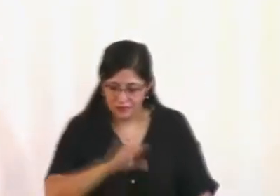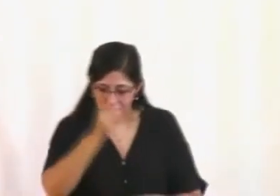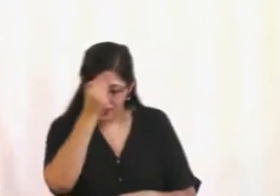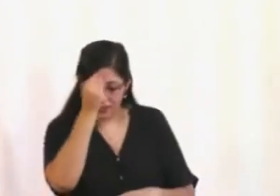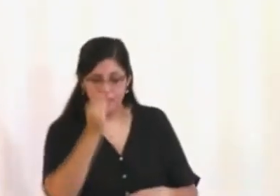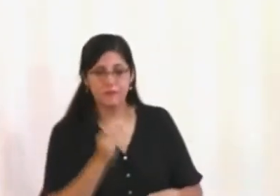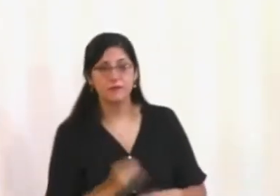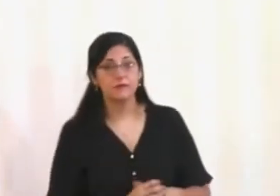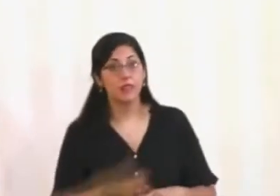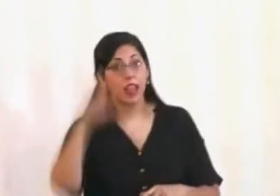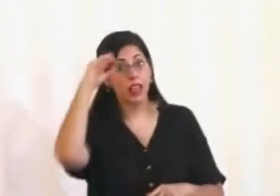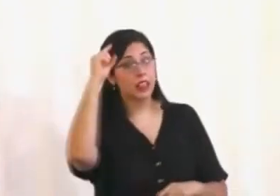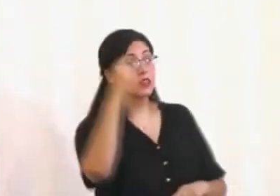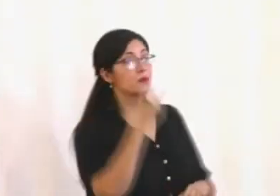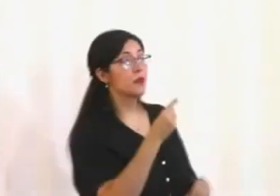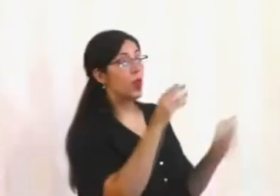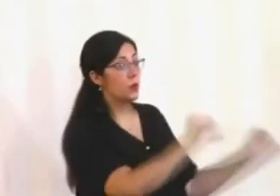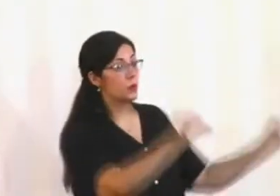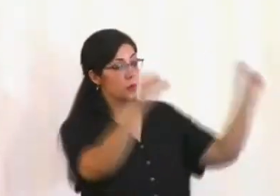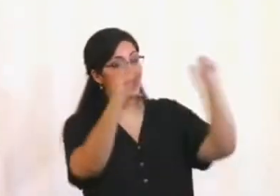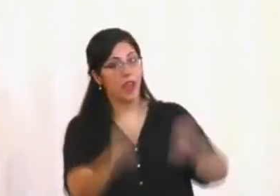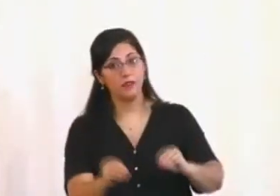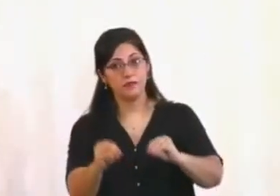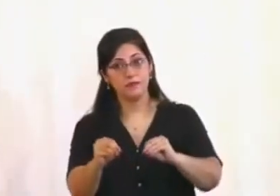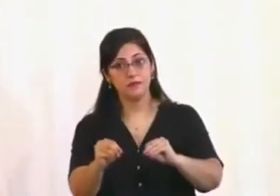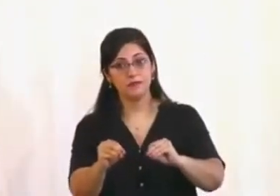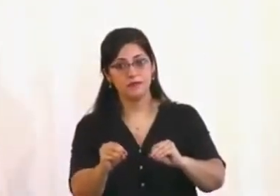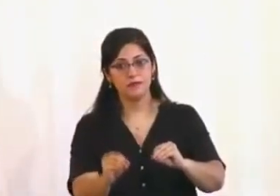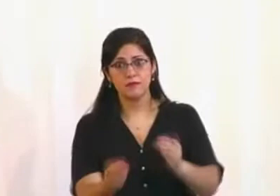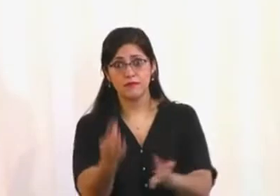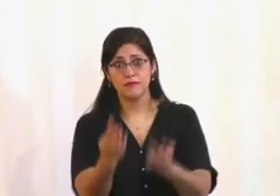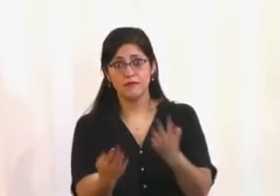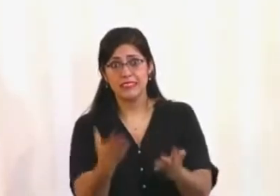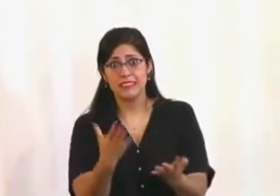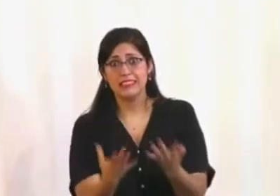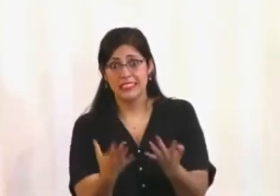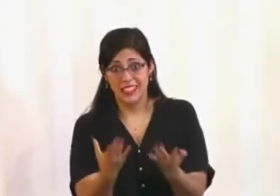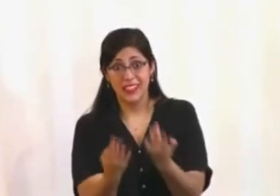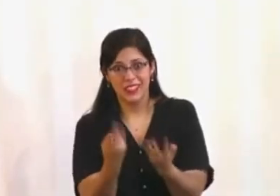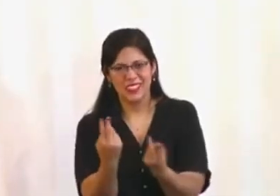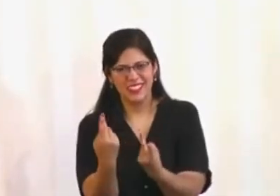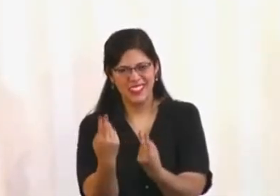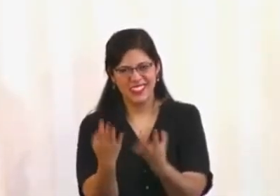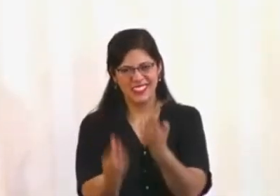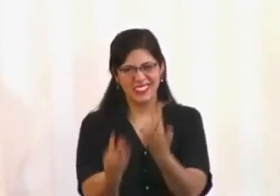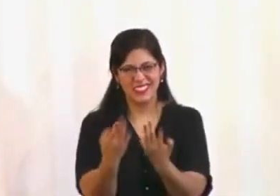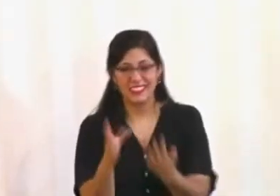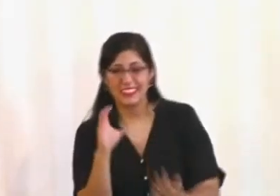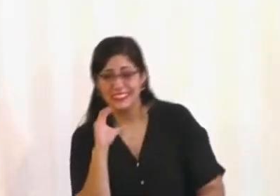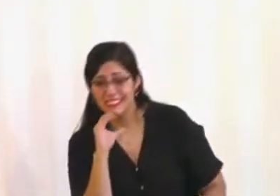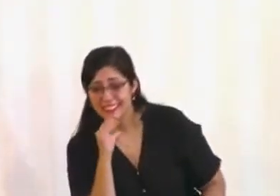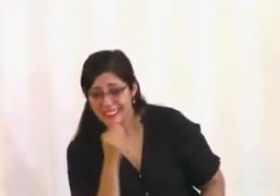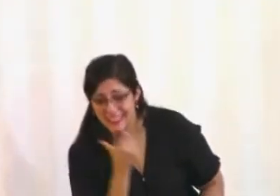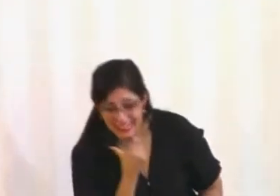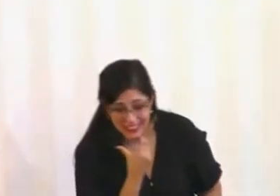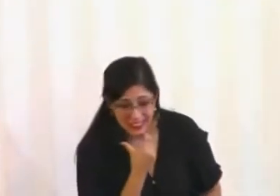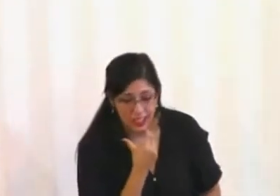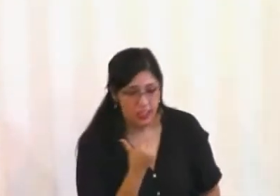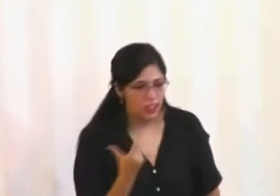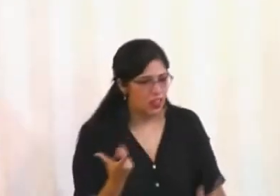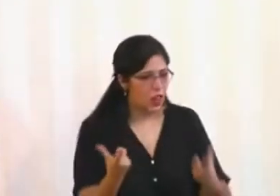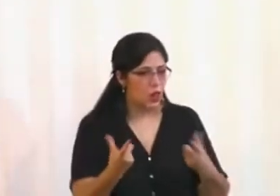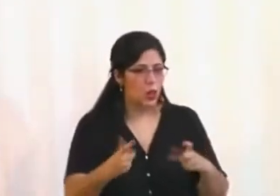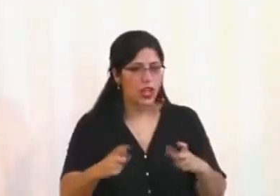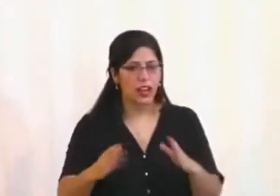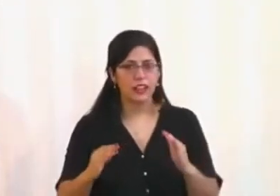profeta: vai para Sarepta, lugar de fornalha. O lugar era pior do que onde ele já estava, e ele vai ficar na casa de uma viúva que não tem comida, um